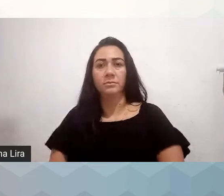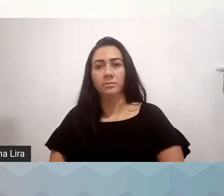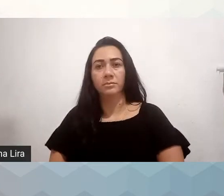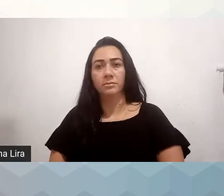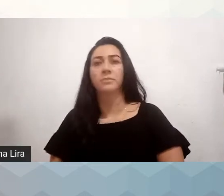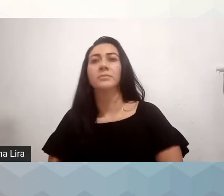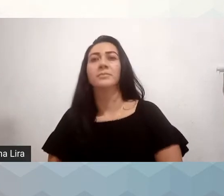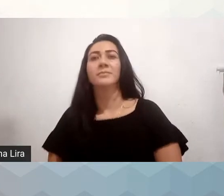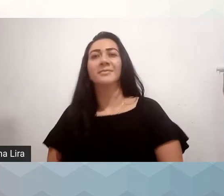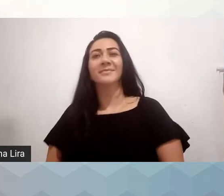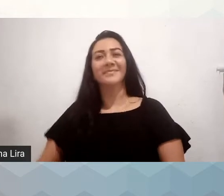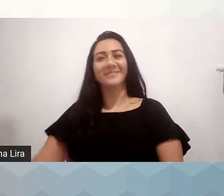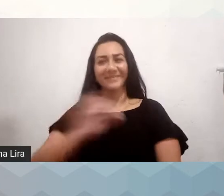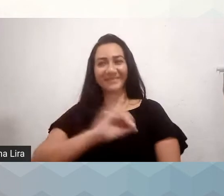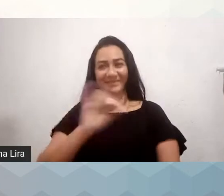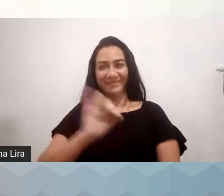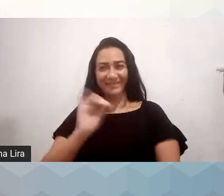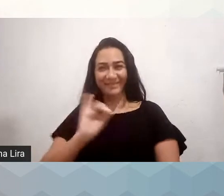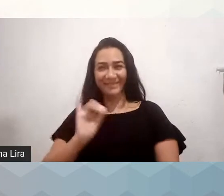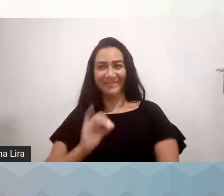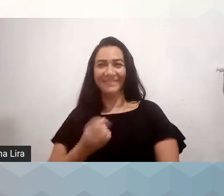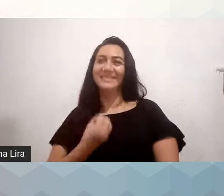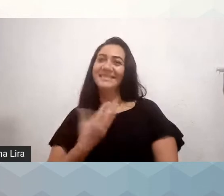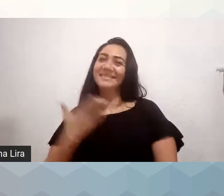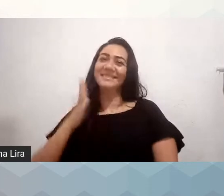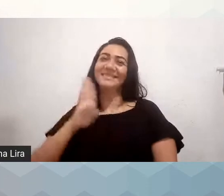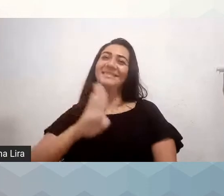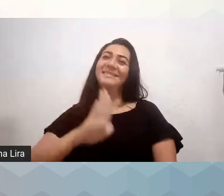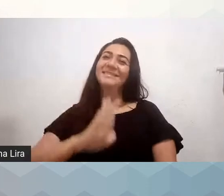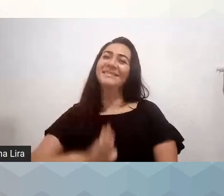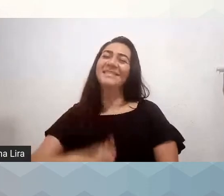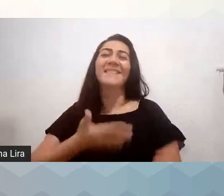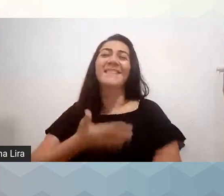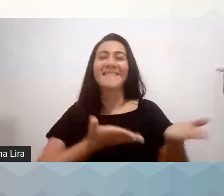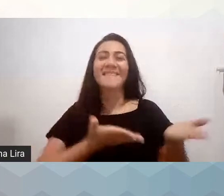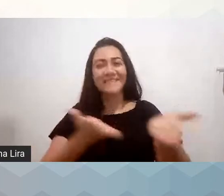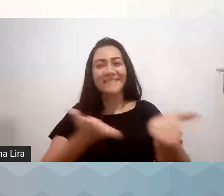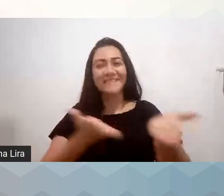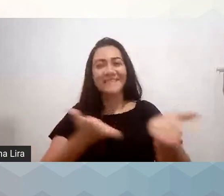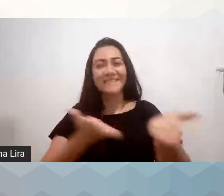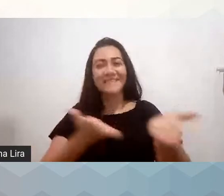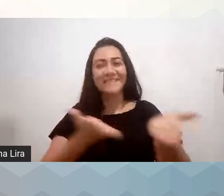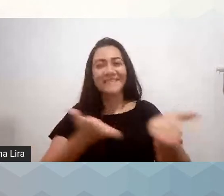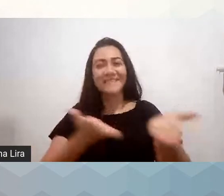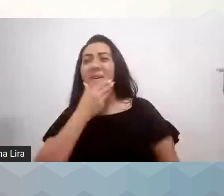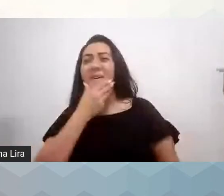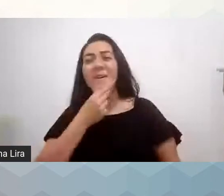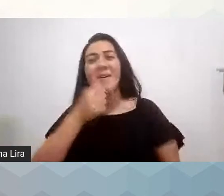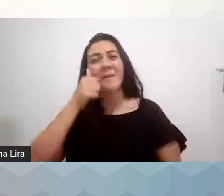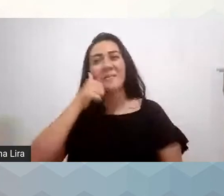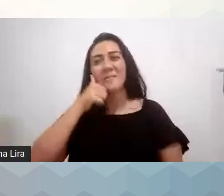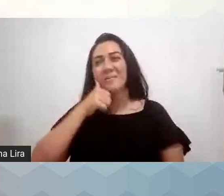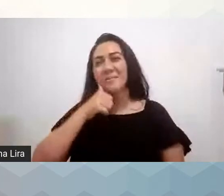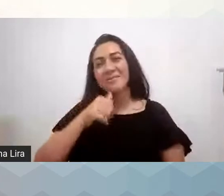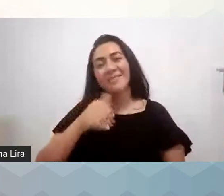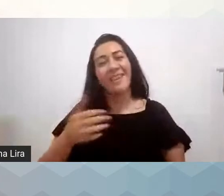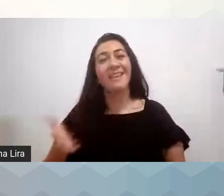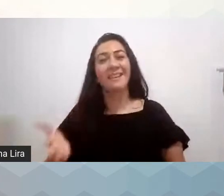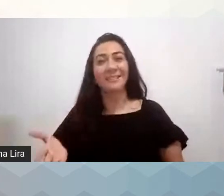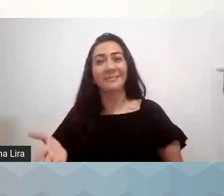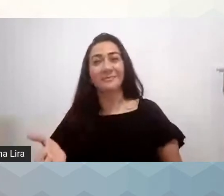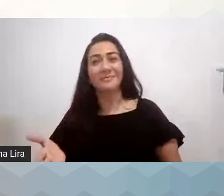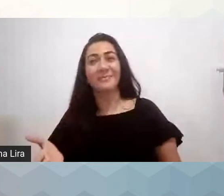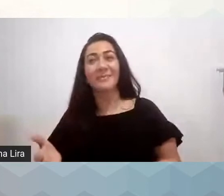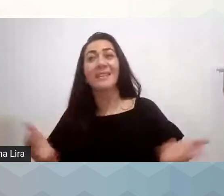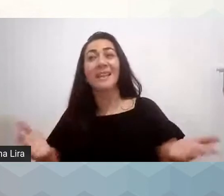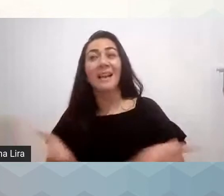Olá, boa tarde, seja bem-vindo, seja bem-vinda aqui ao canal Grupo